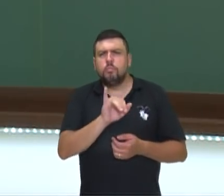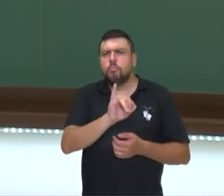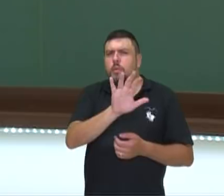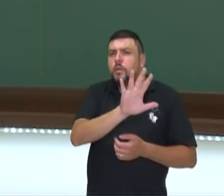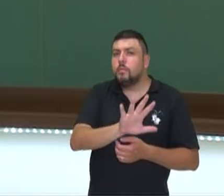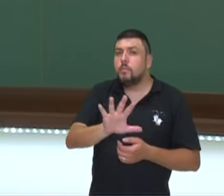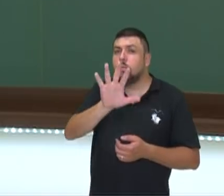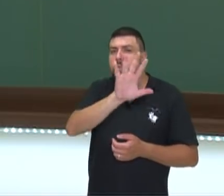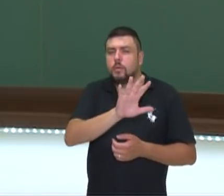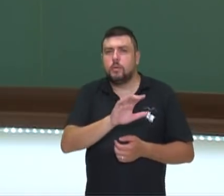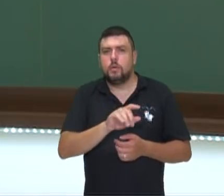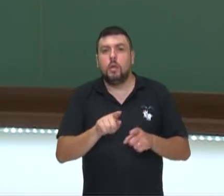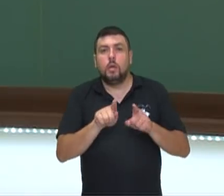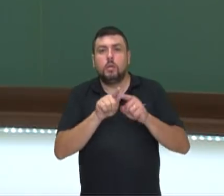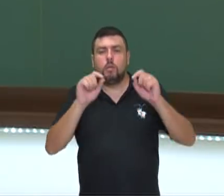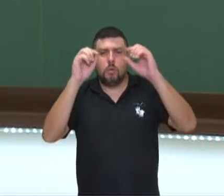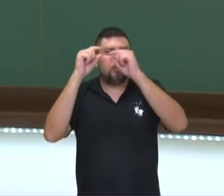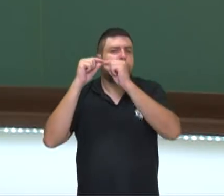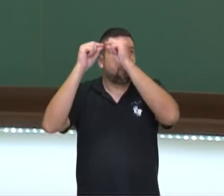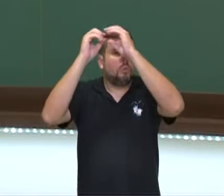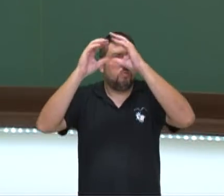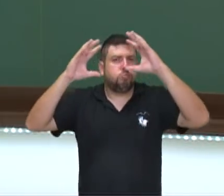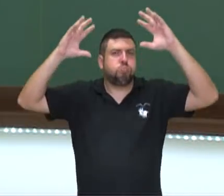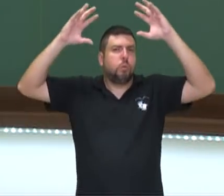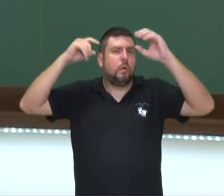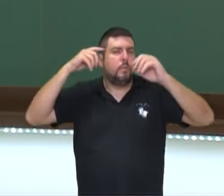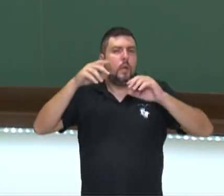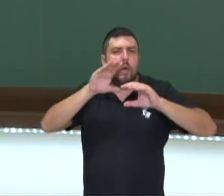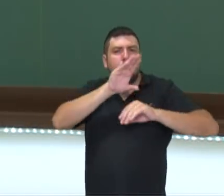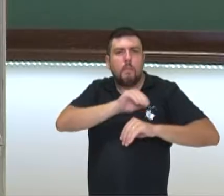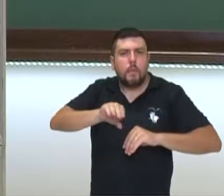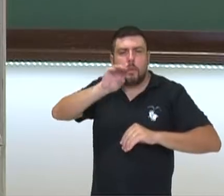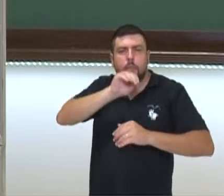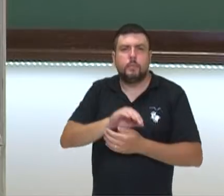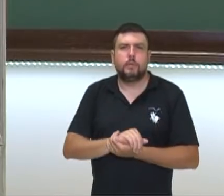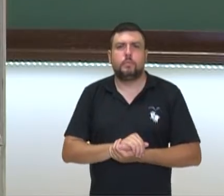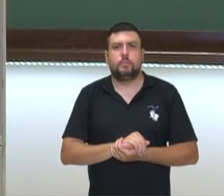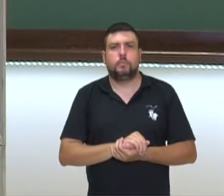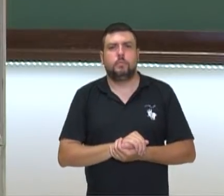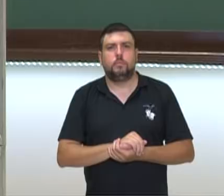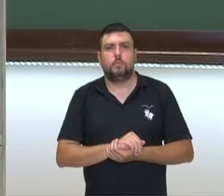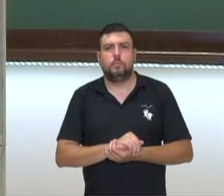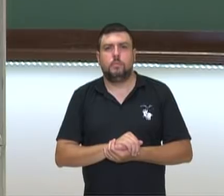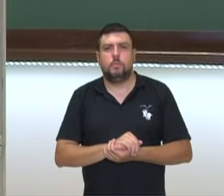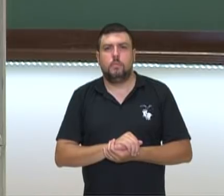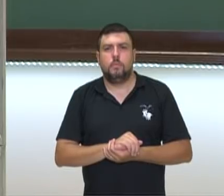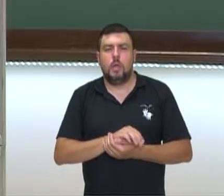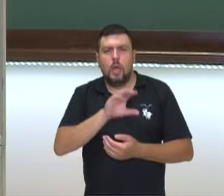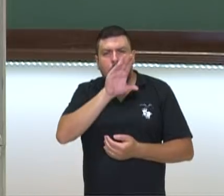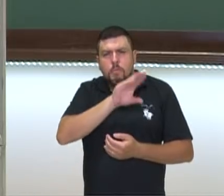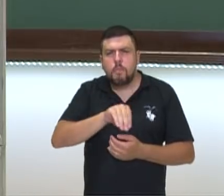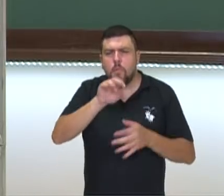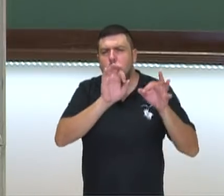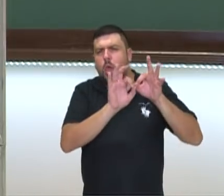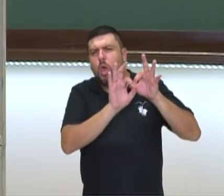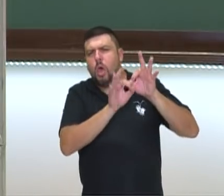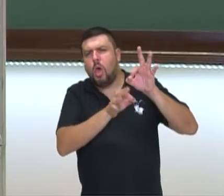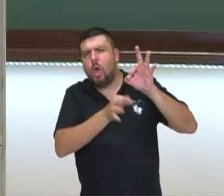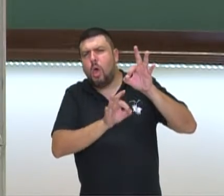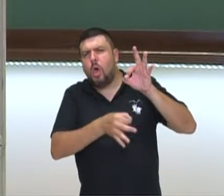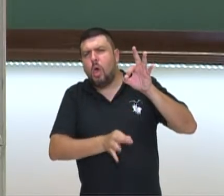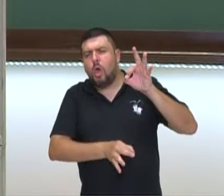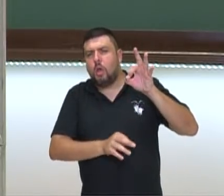e também balões com falas dos personagens. Em algumas situações essas falas elas não são muito longas, costumam às vezes também